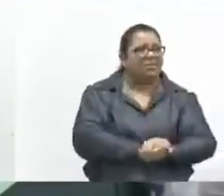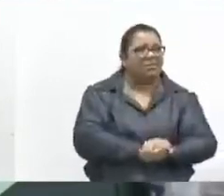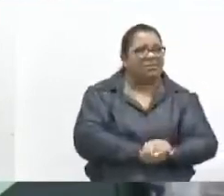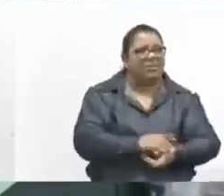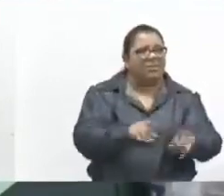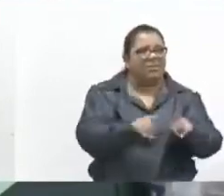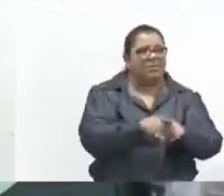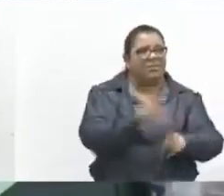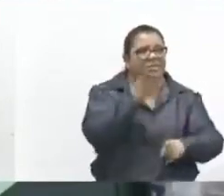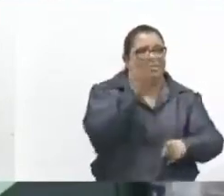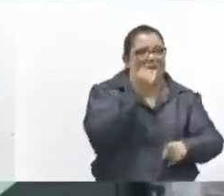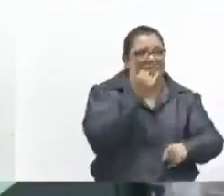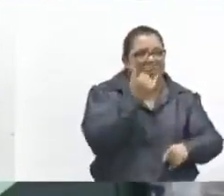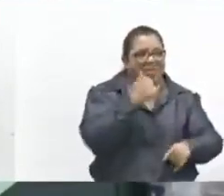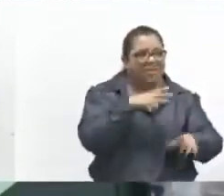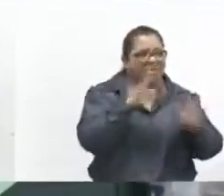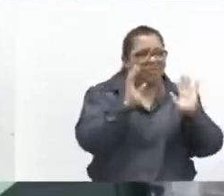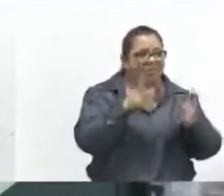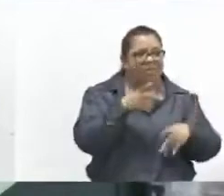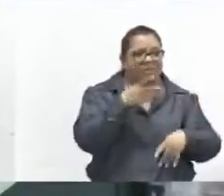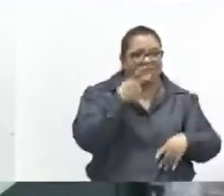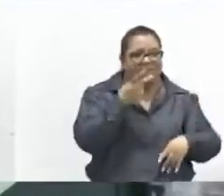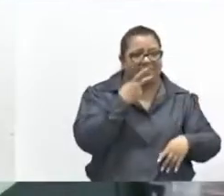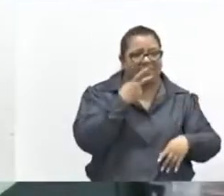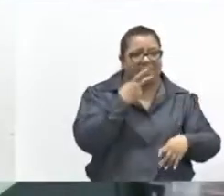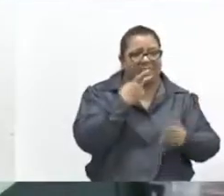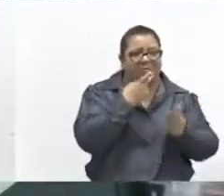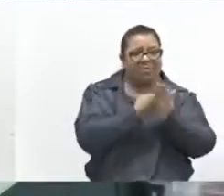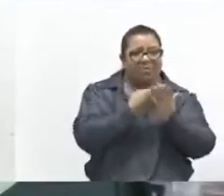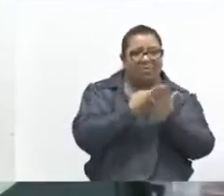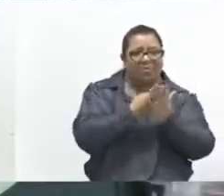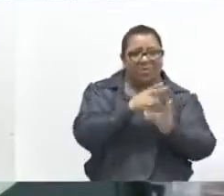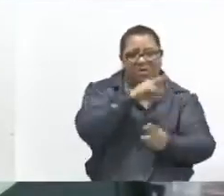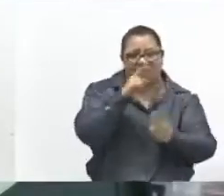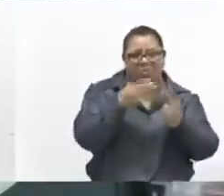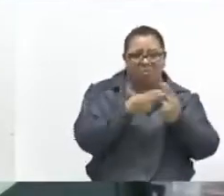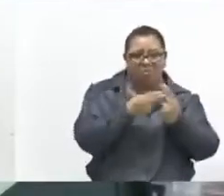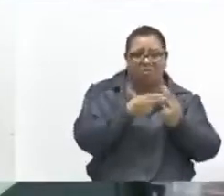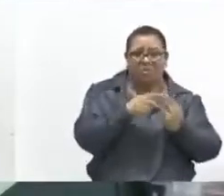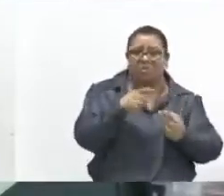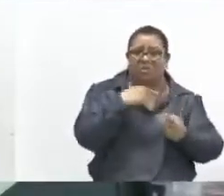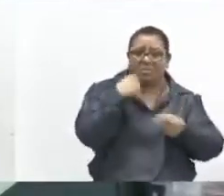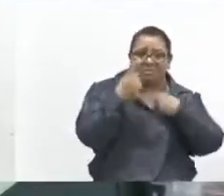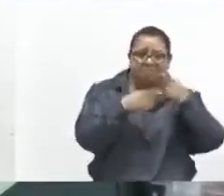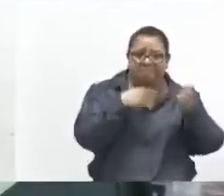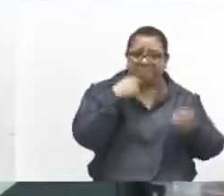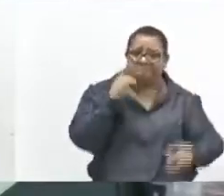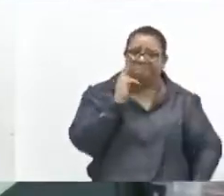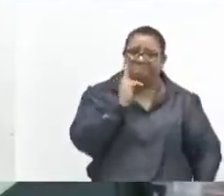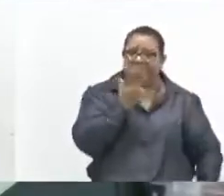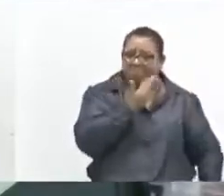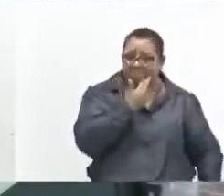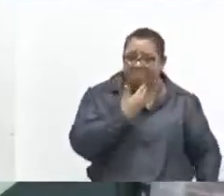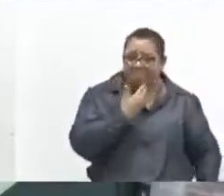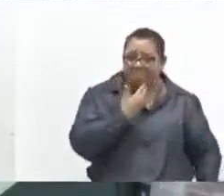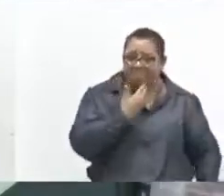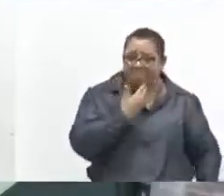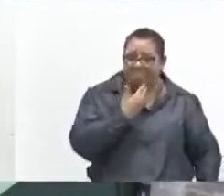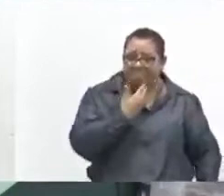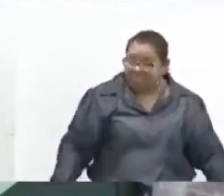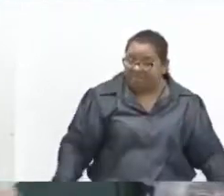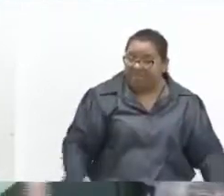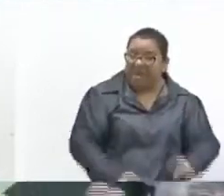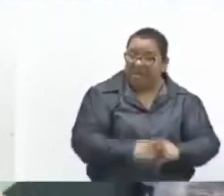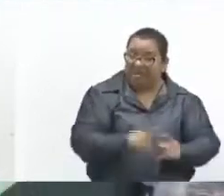da alimentação também, né, que existe um estudo dentro da UNEMAT sobre a inviabilidade do estudante universitário, porém, a